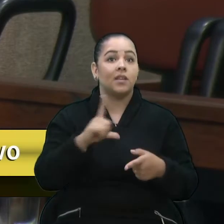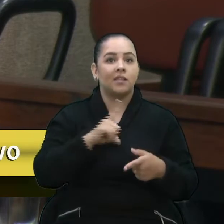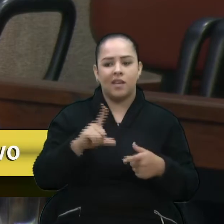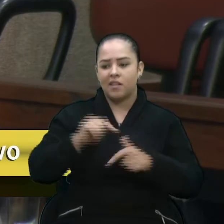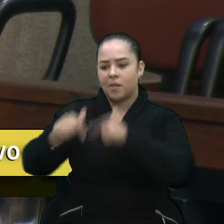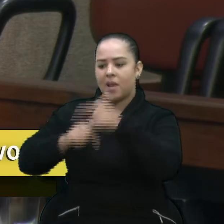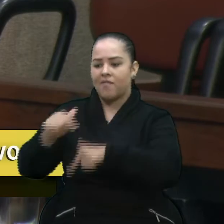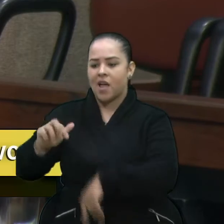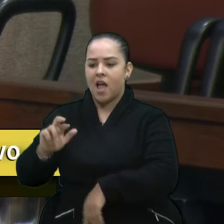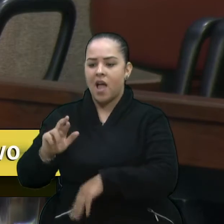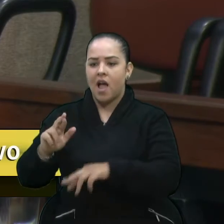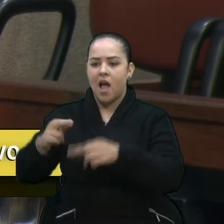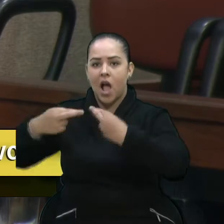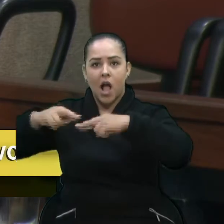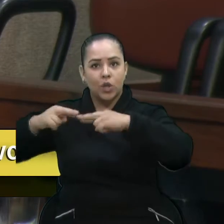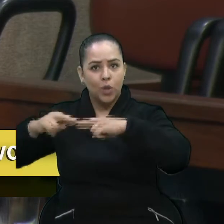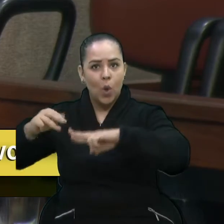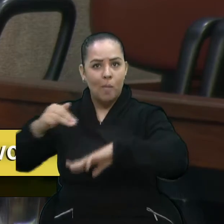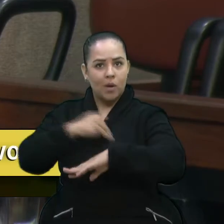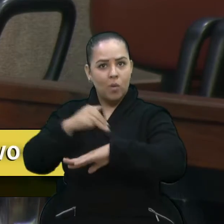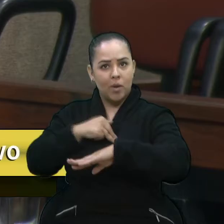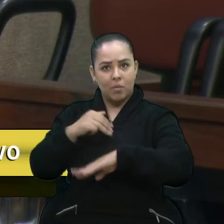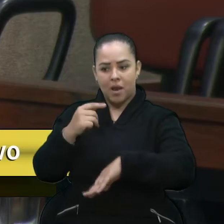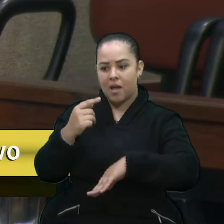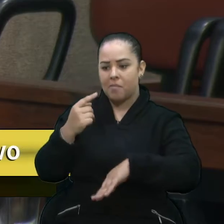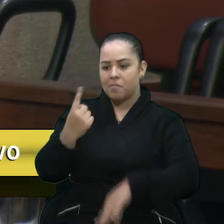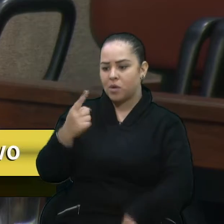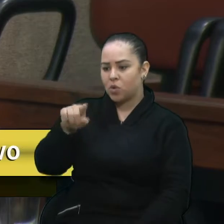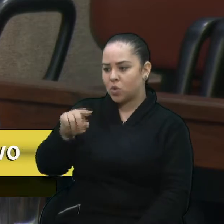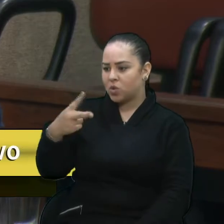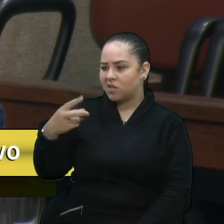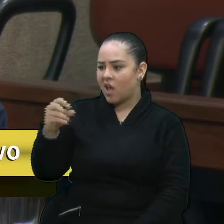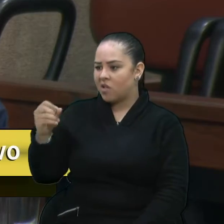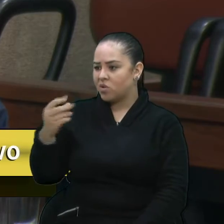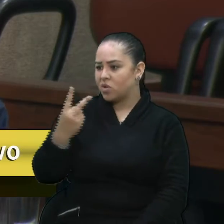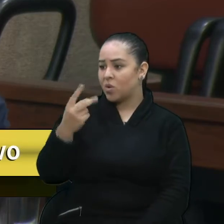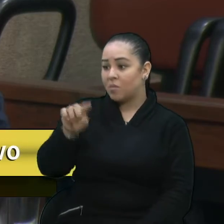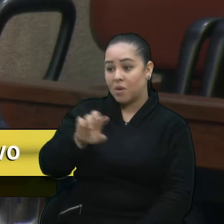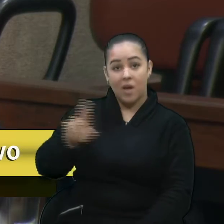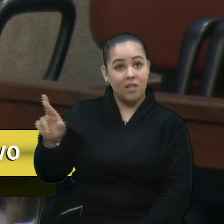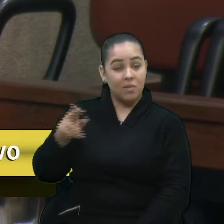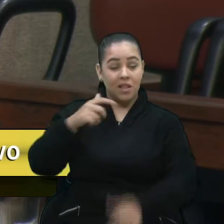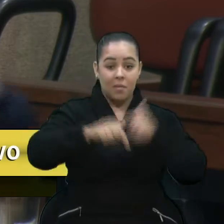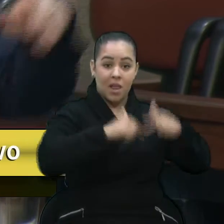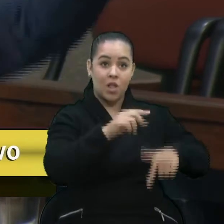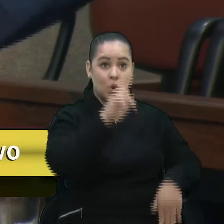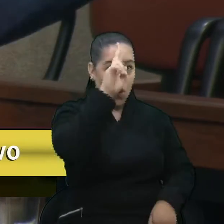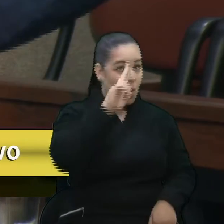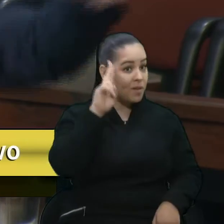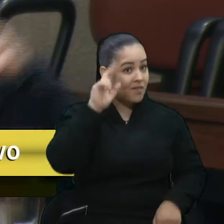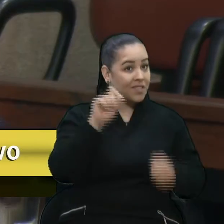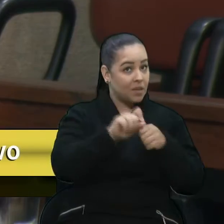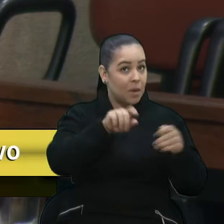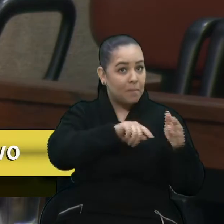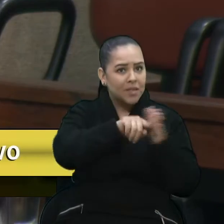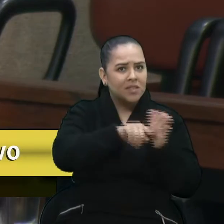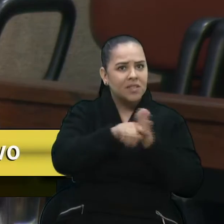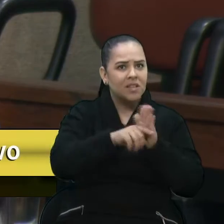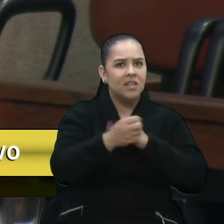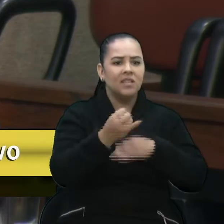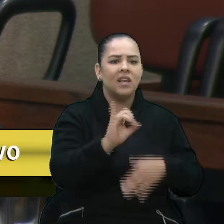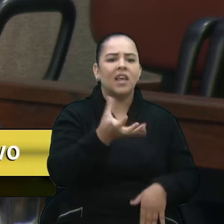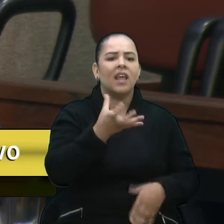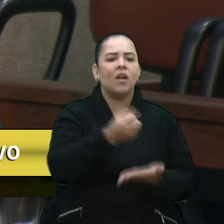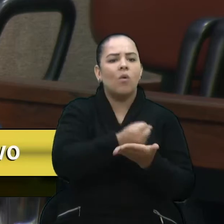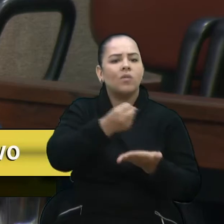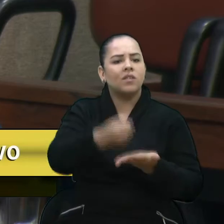na Marco Polo, para ganhar 1.800, 2.000 para trabalhar de Uber. Porque eles escolheram. Faz uma pesquisa dos Uber e pede se eles querem carteira